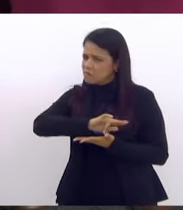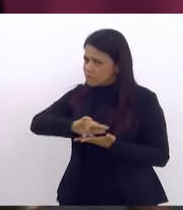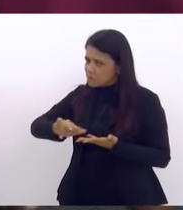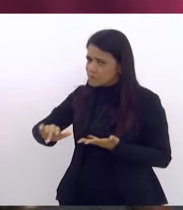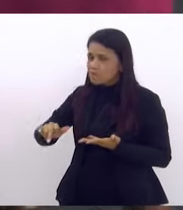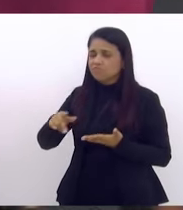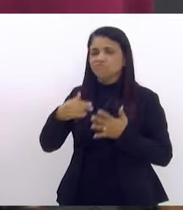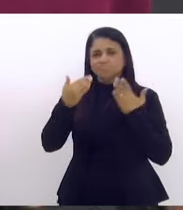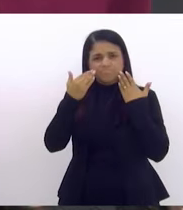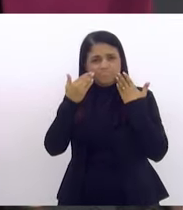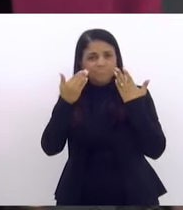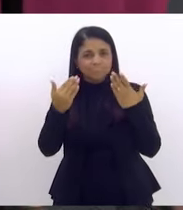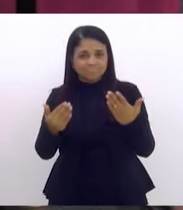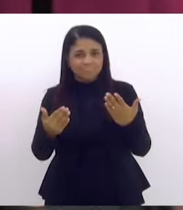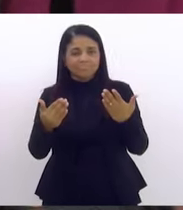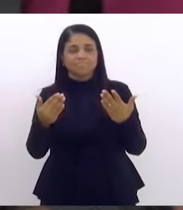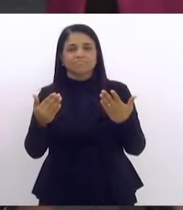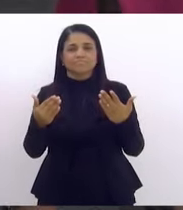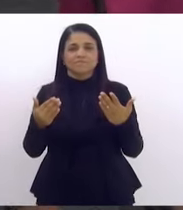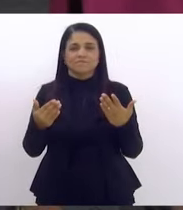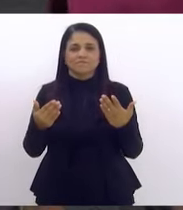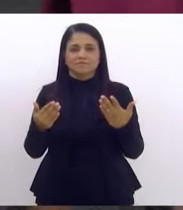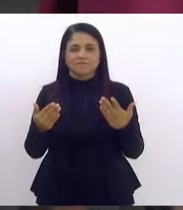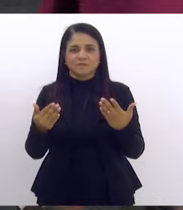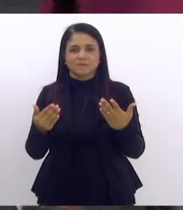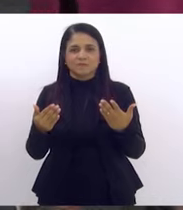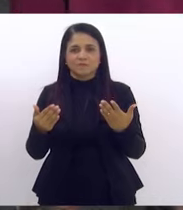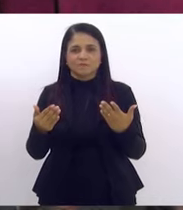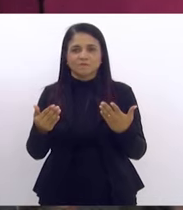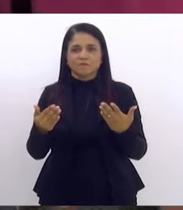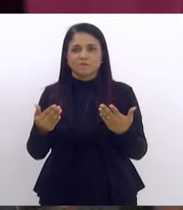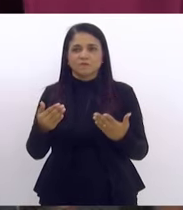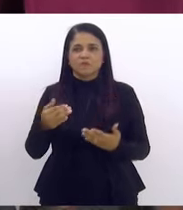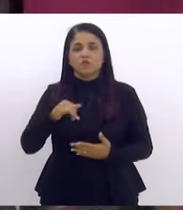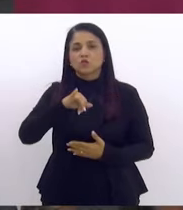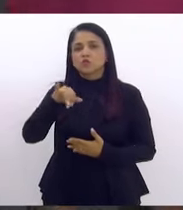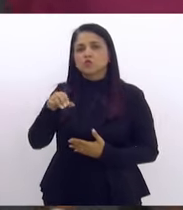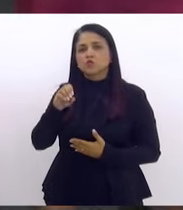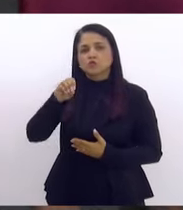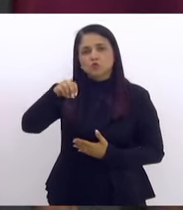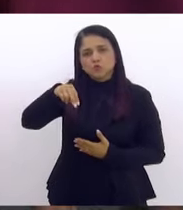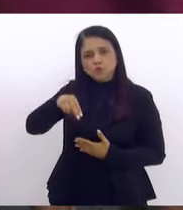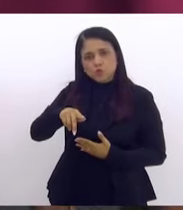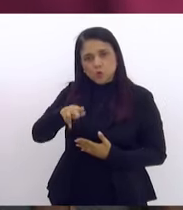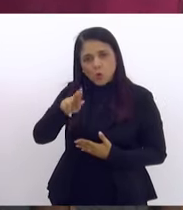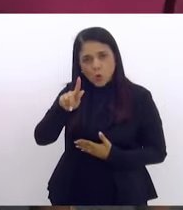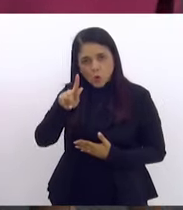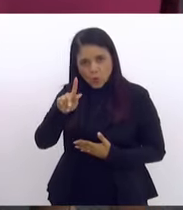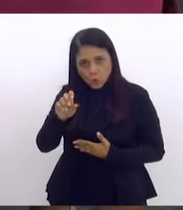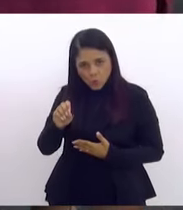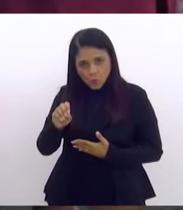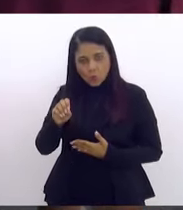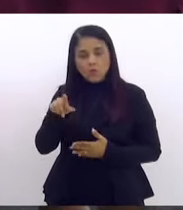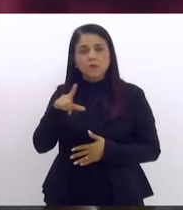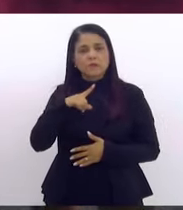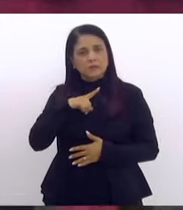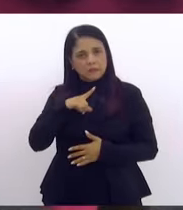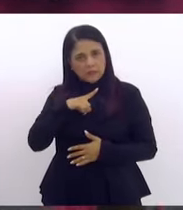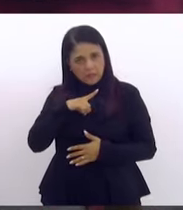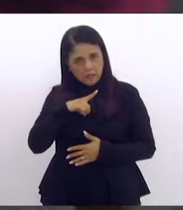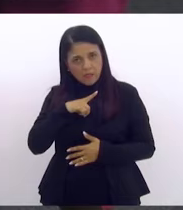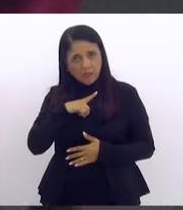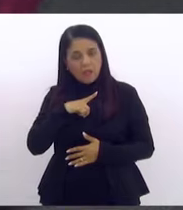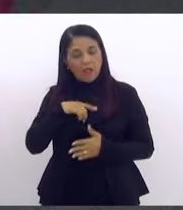várias outras expressões, né, do jongo, e que, havendo